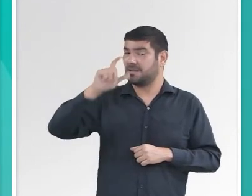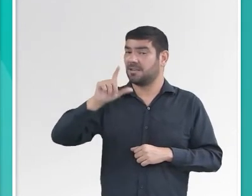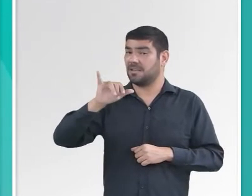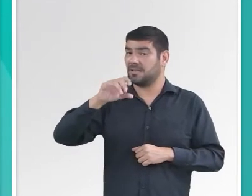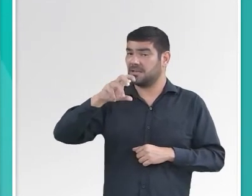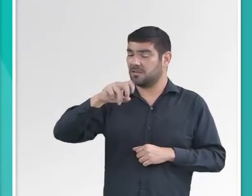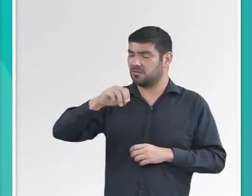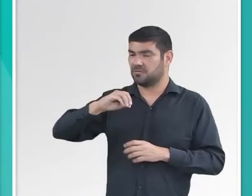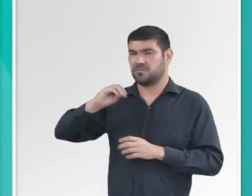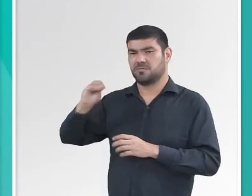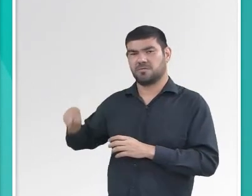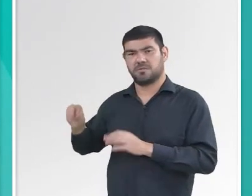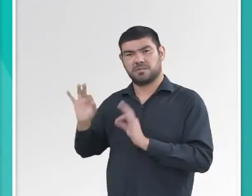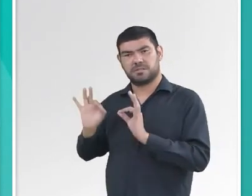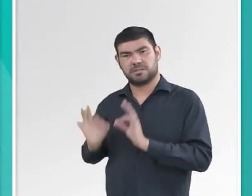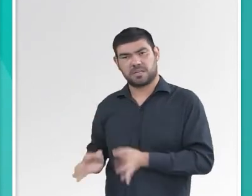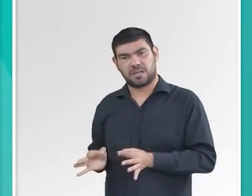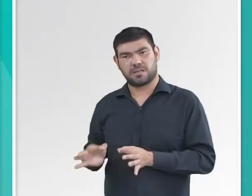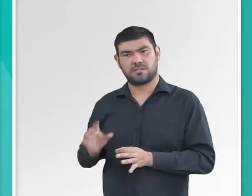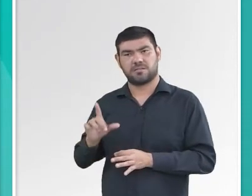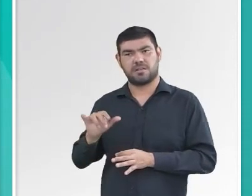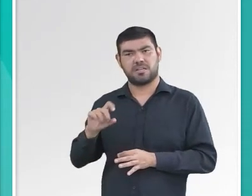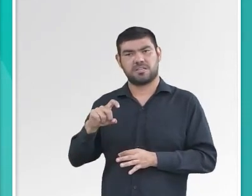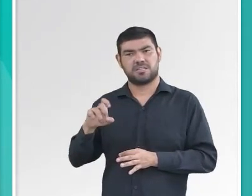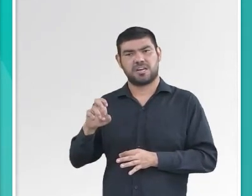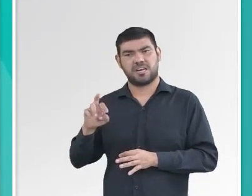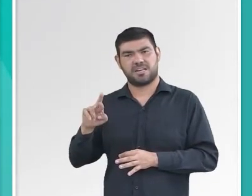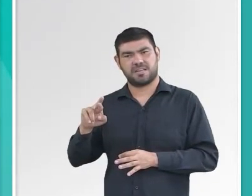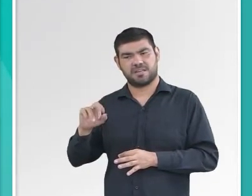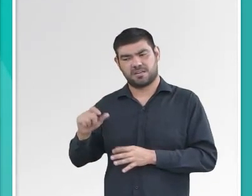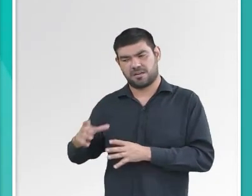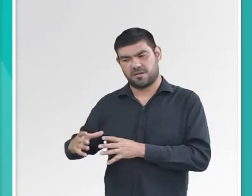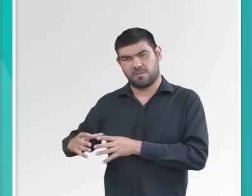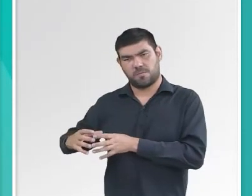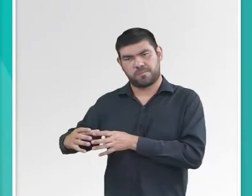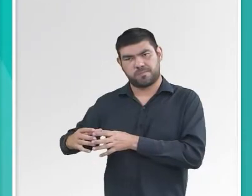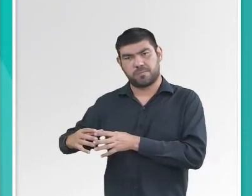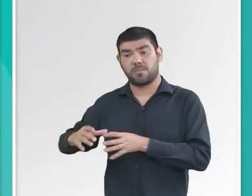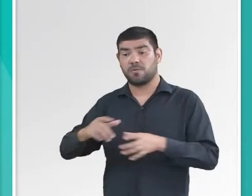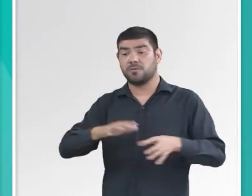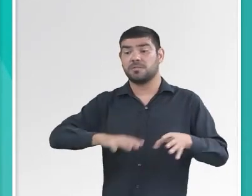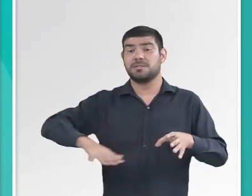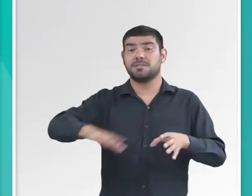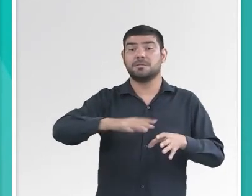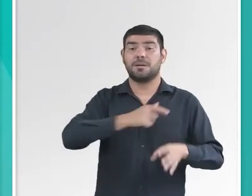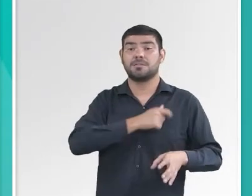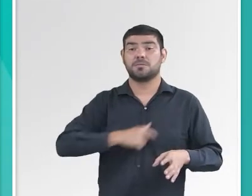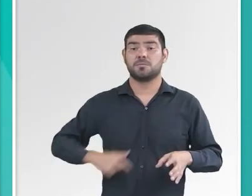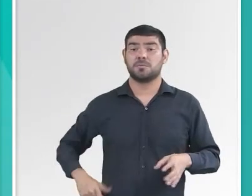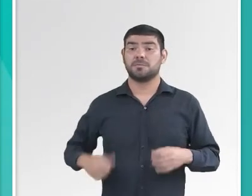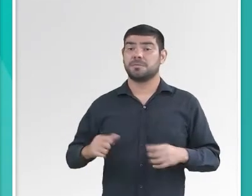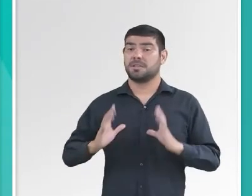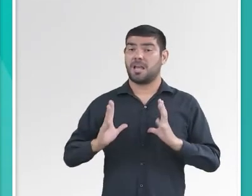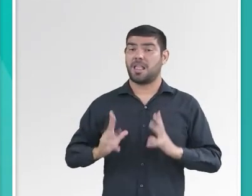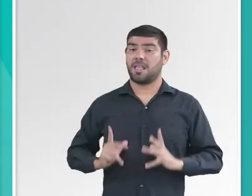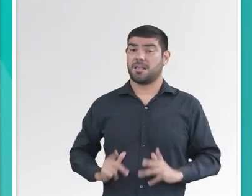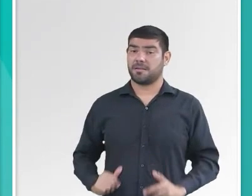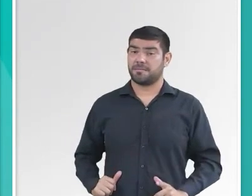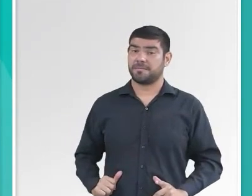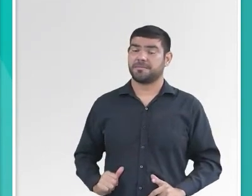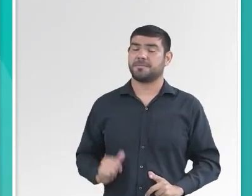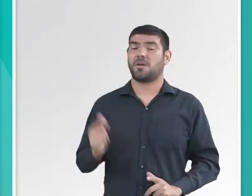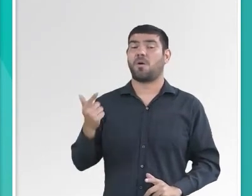na lixeira, né, que o local tem que ficar limpo, os espaços públicos. E olha a outra sugestão que a gente tem no